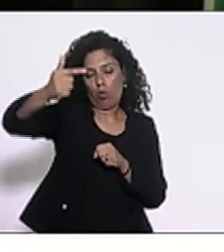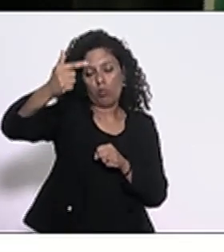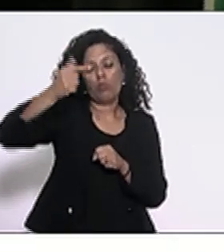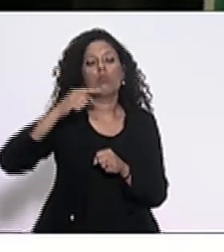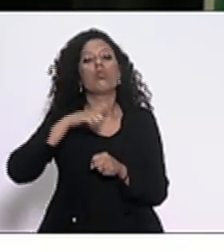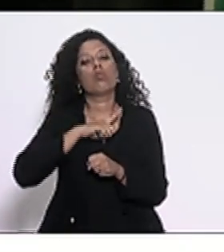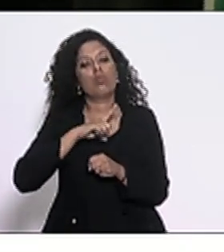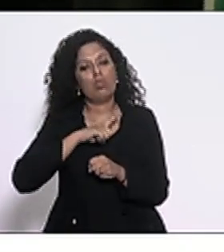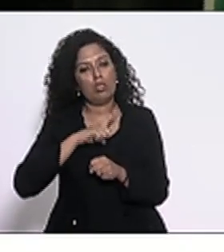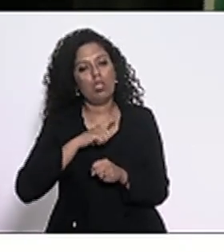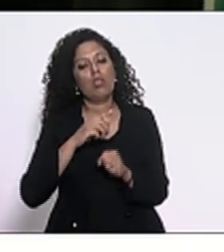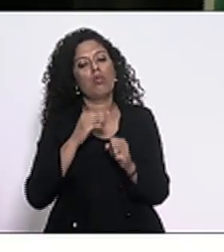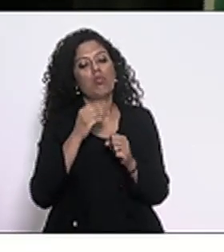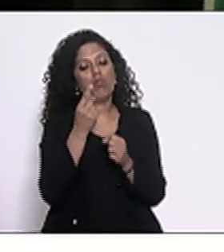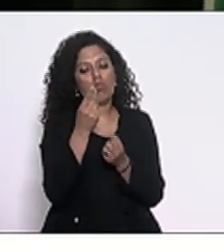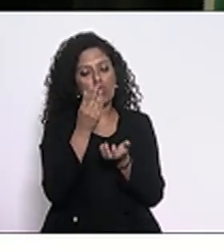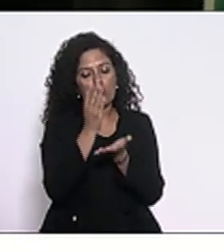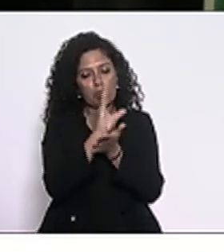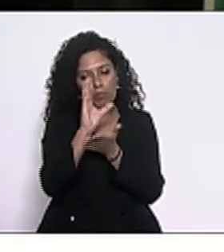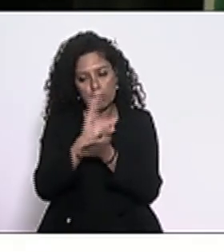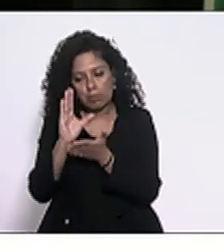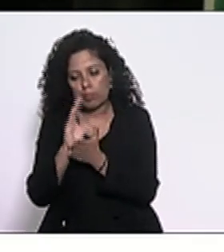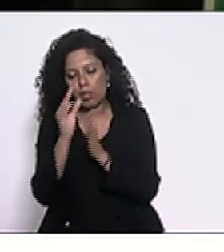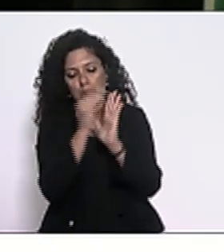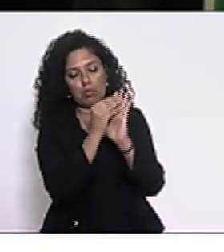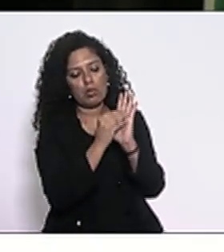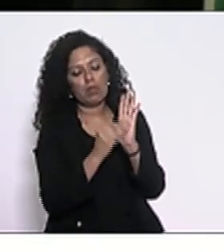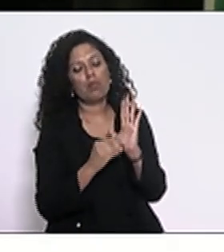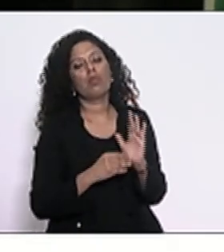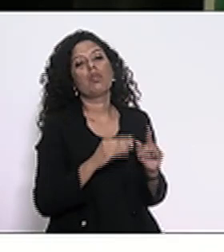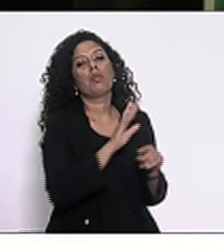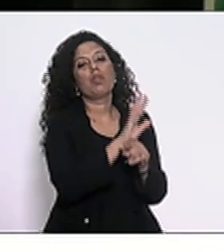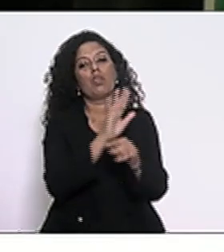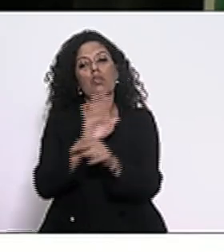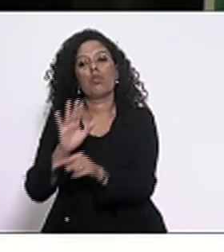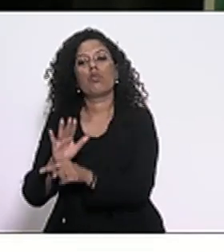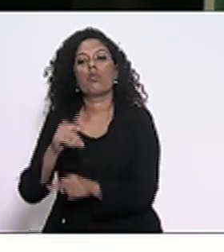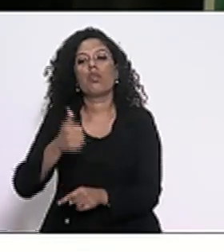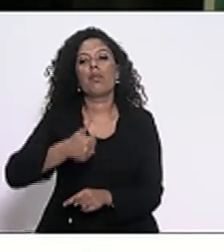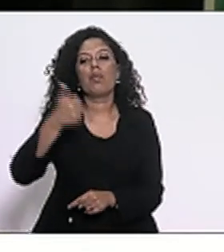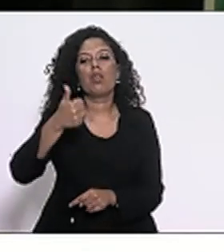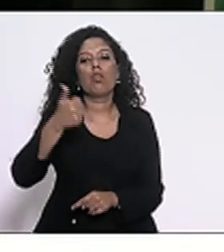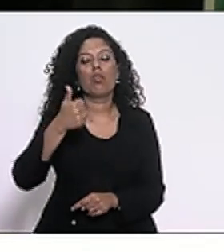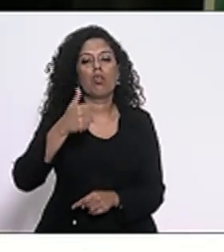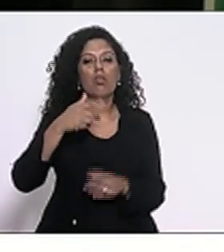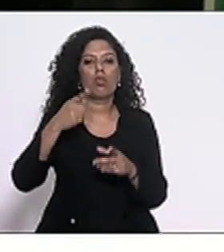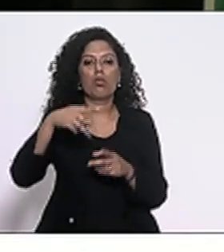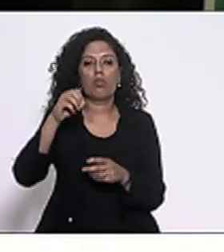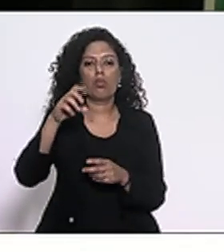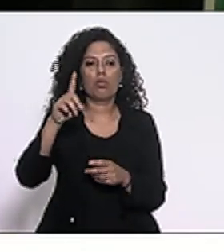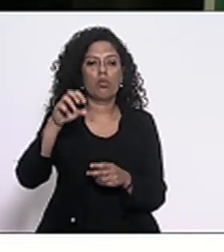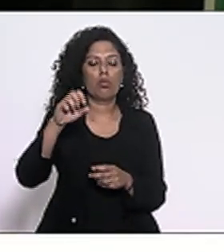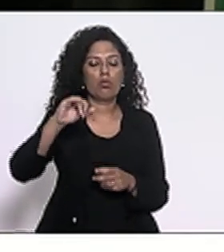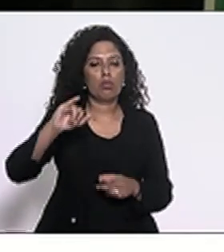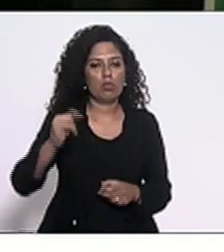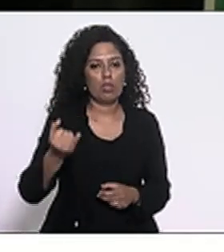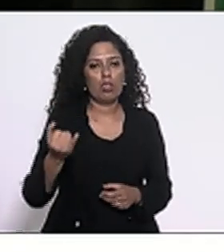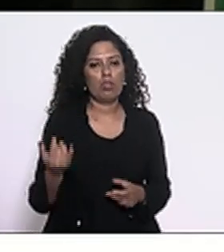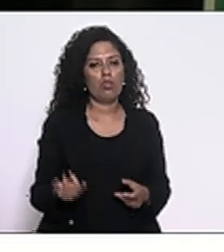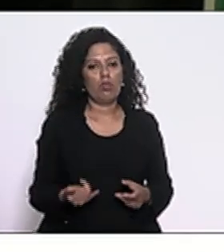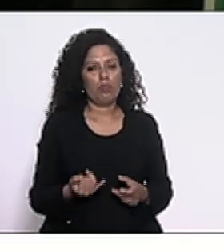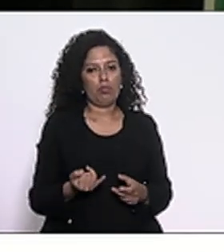uma parcela de orçamento maior para o Proderj, porque realmente não é razoável, Flávio, que o orçamento seja de 56 milhões, dos